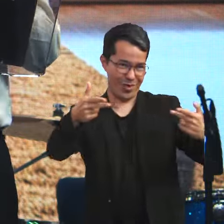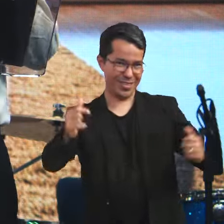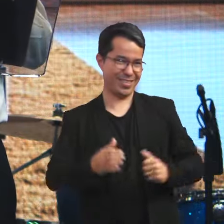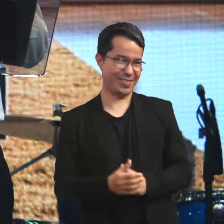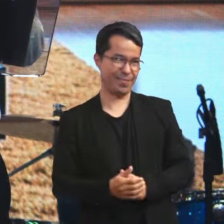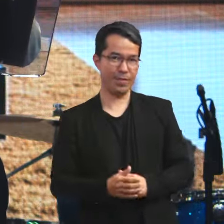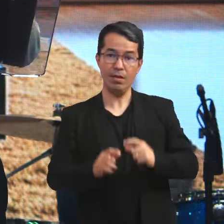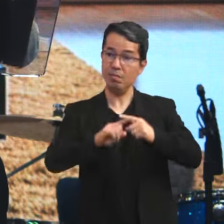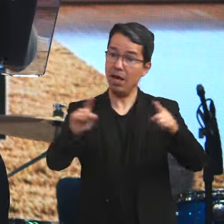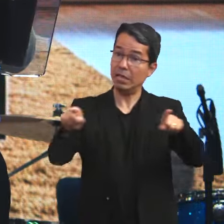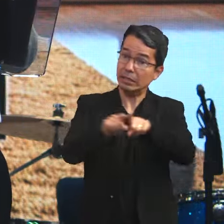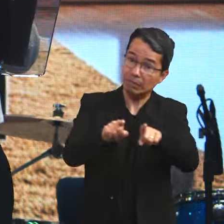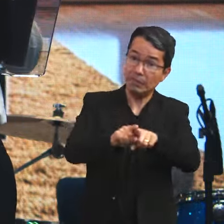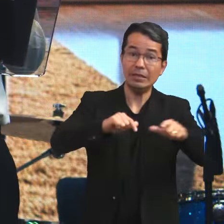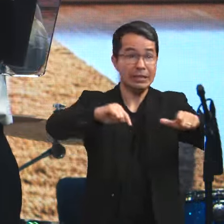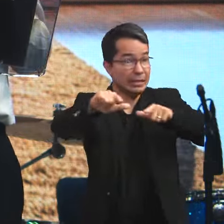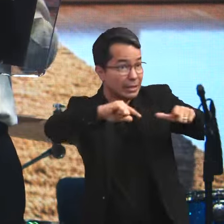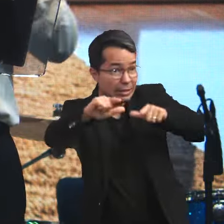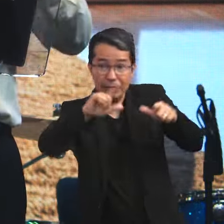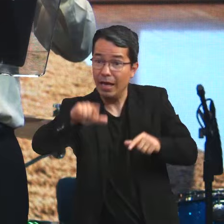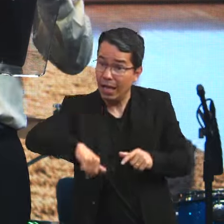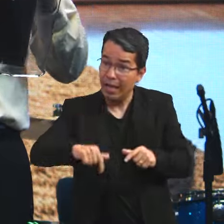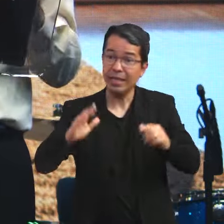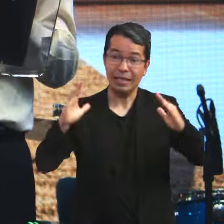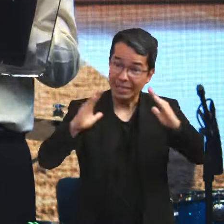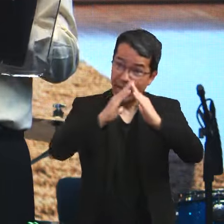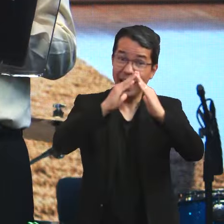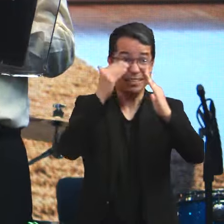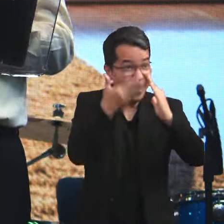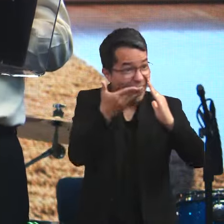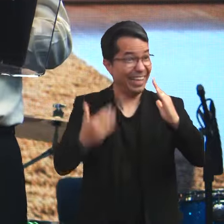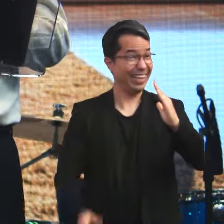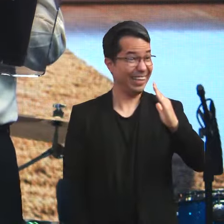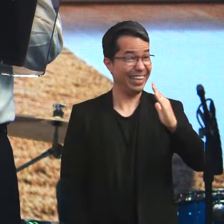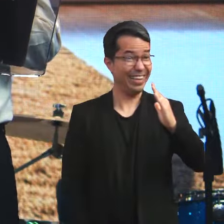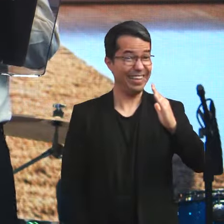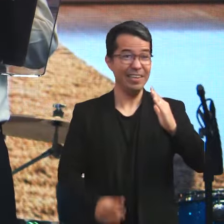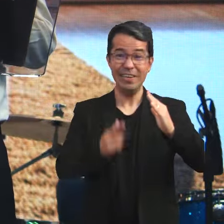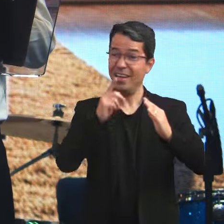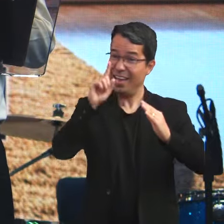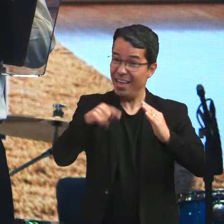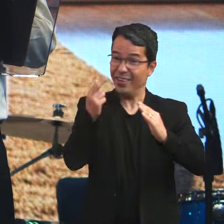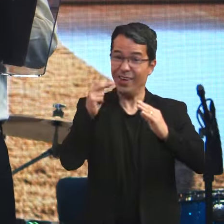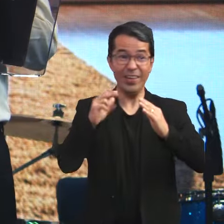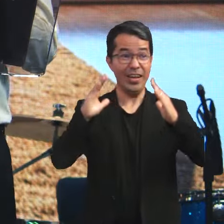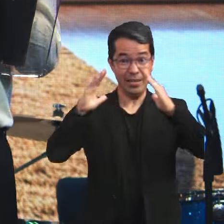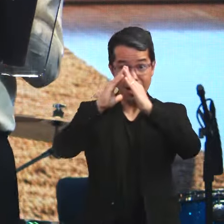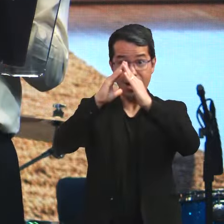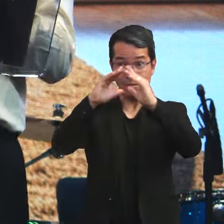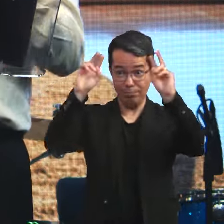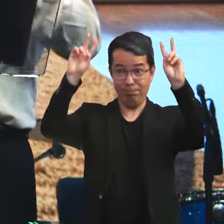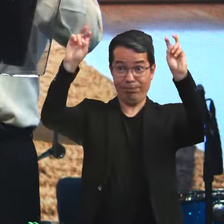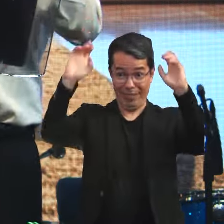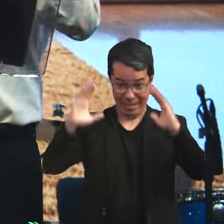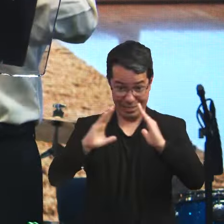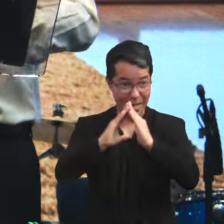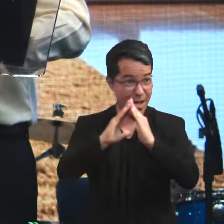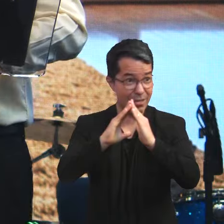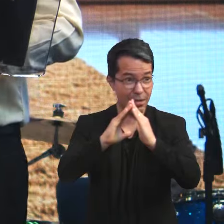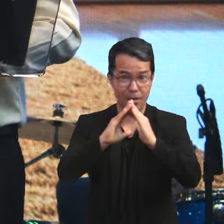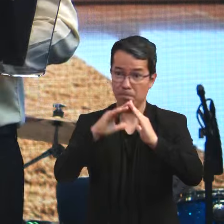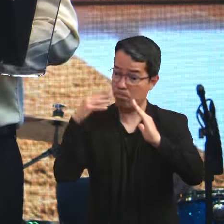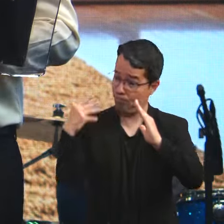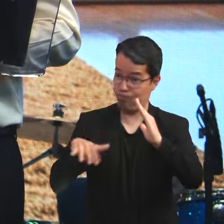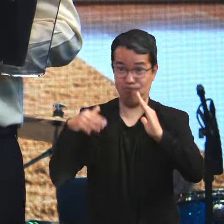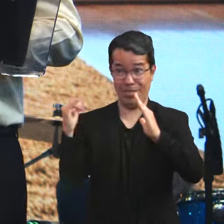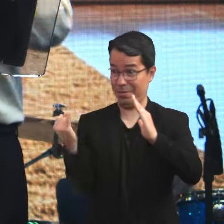tamb trabo E também o próprio trabalho tudo estava concentrado em casa tudo estava concentrado na casa para nosotros hoje em dia